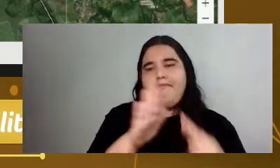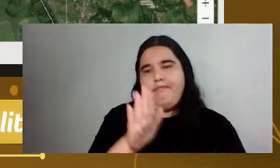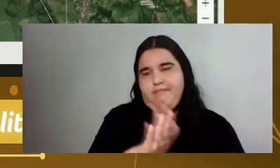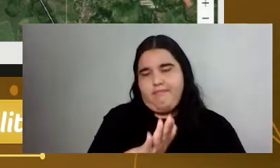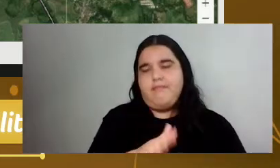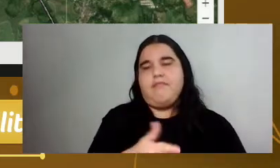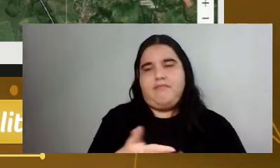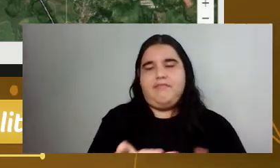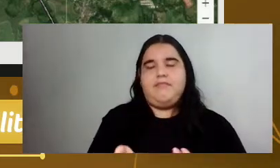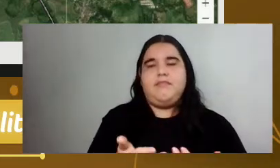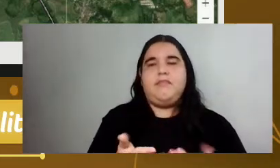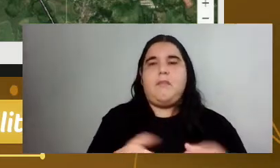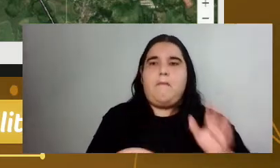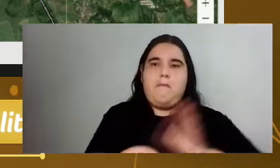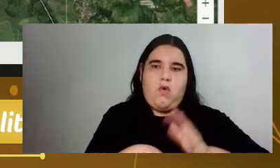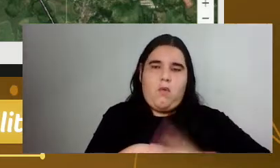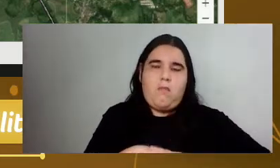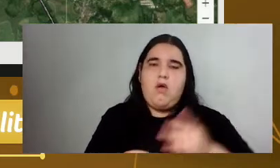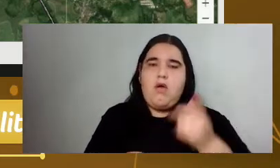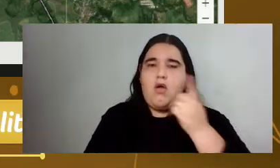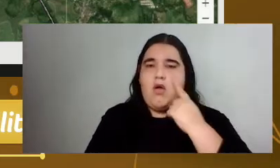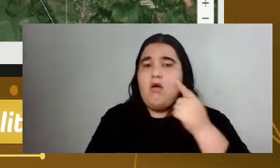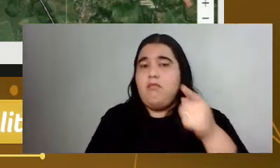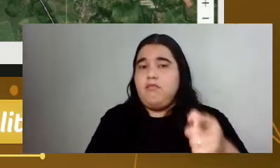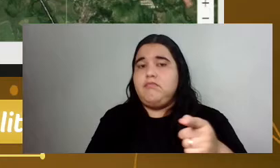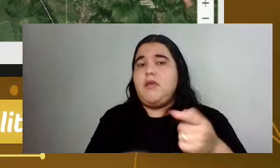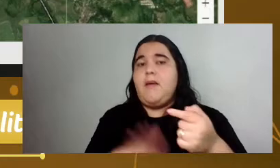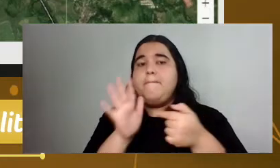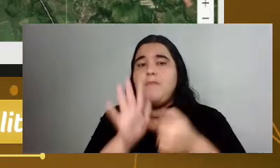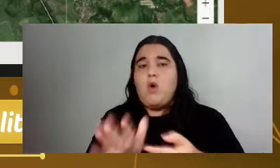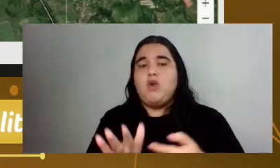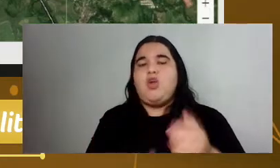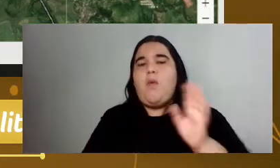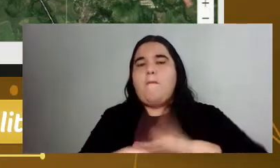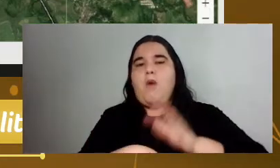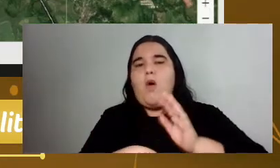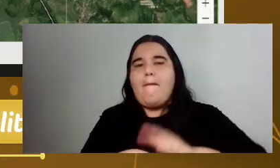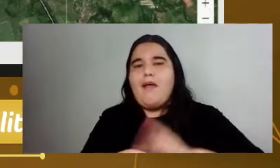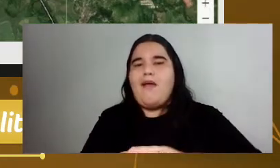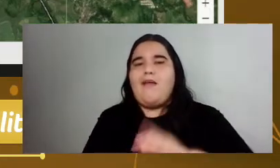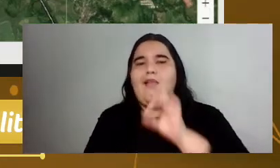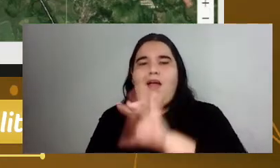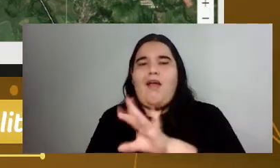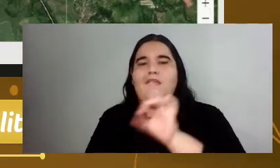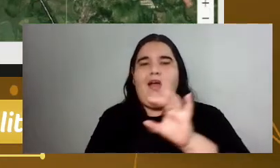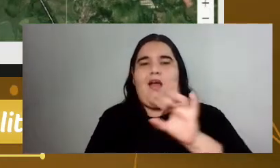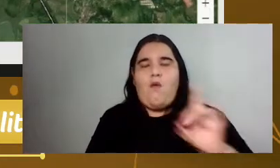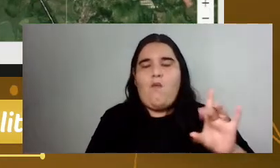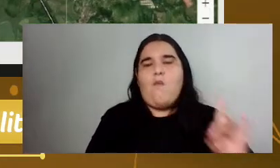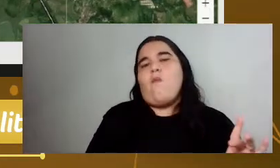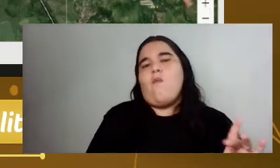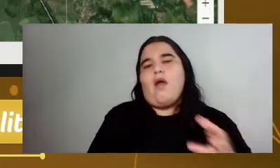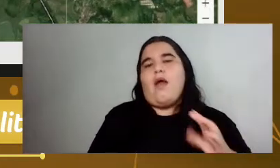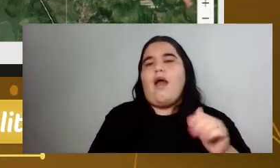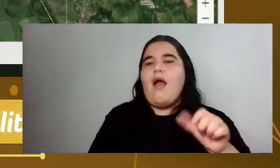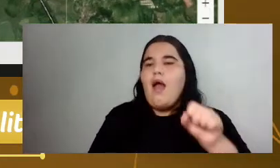está localizado cada status disso. Vamos passar para frente. Então, isso daqui é mais uma parte do painel.